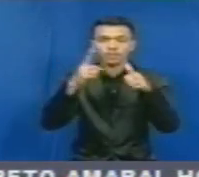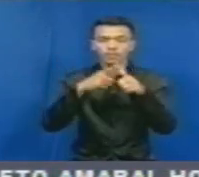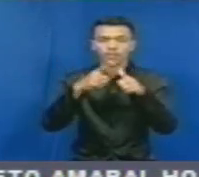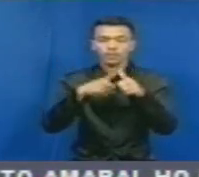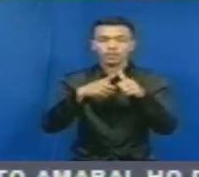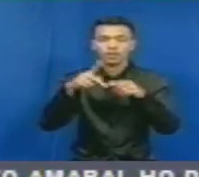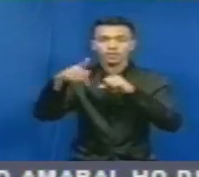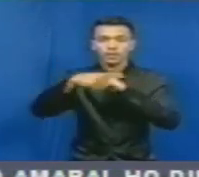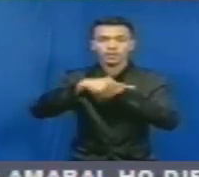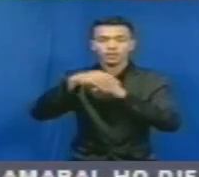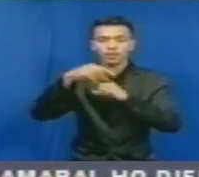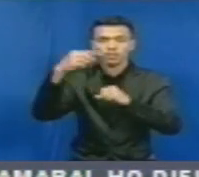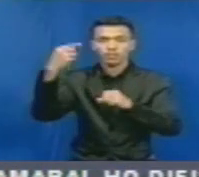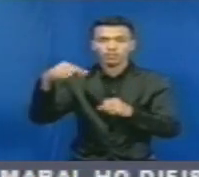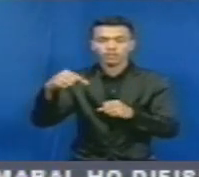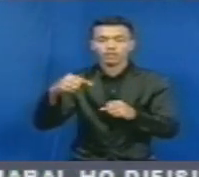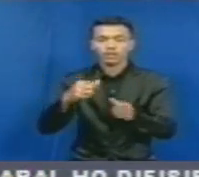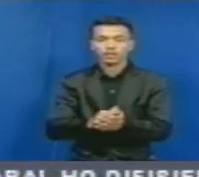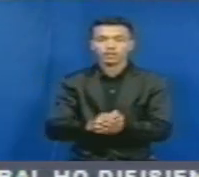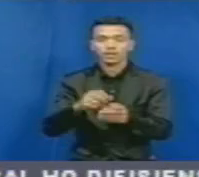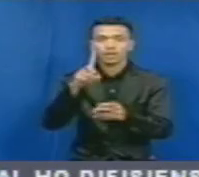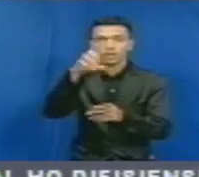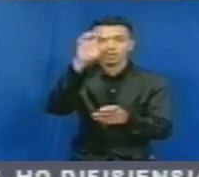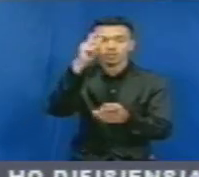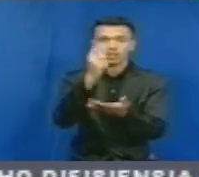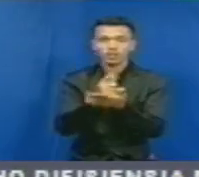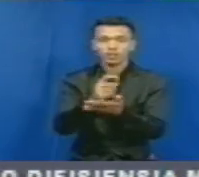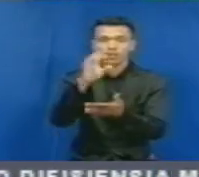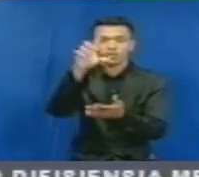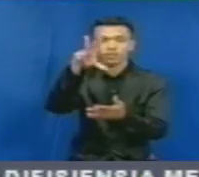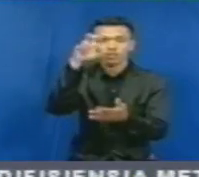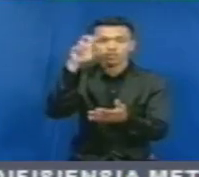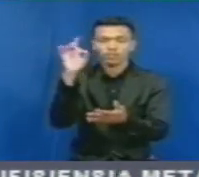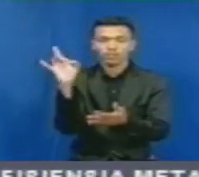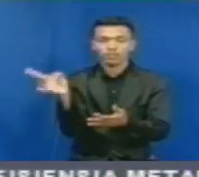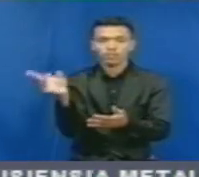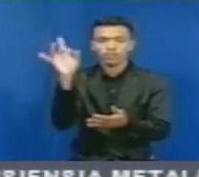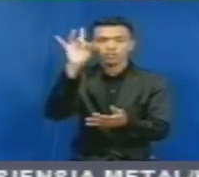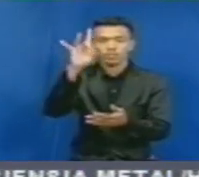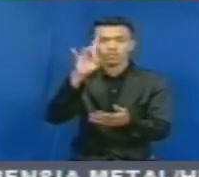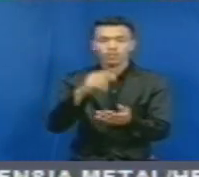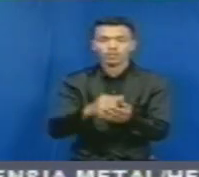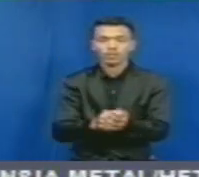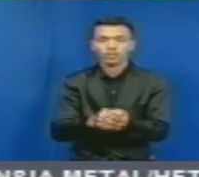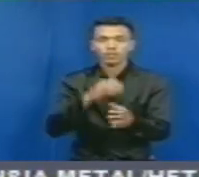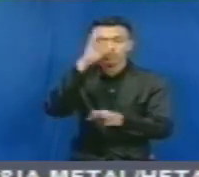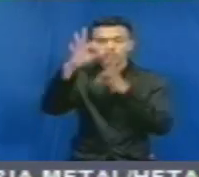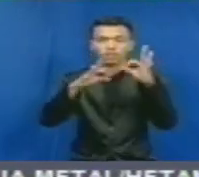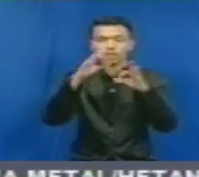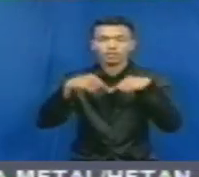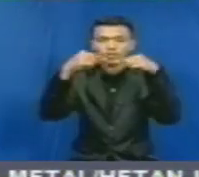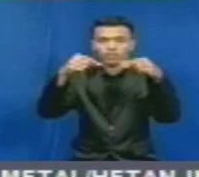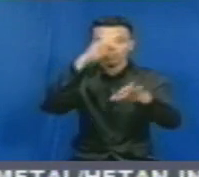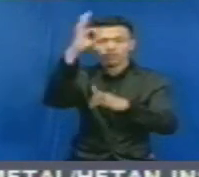congressista Partidos Verdes de Timor, Nain Rihunida Atustolu Hatnulo Resinwalu, deposita confiança para António